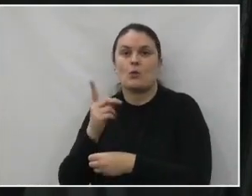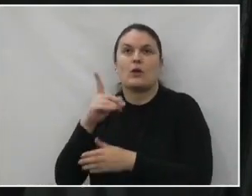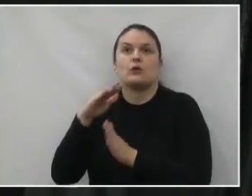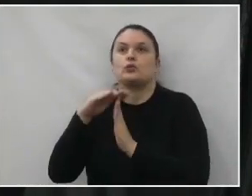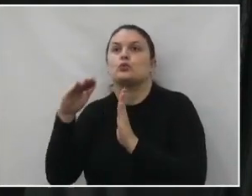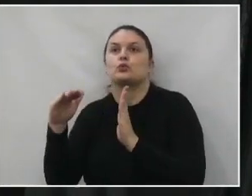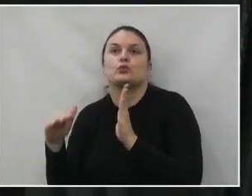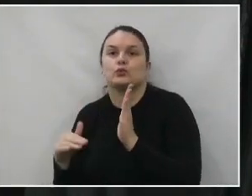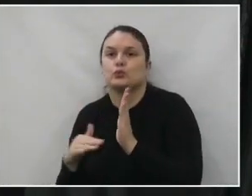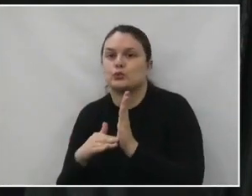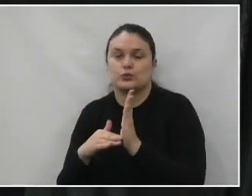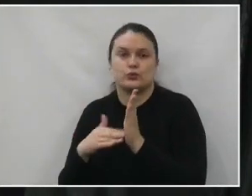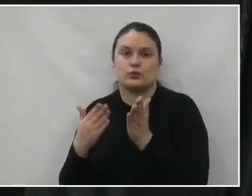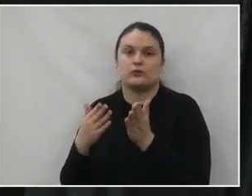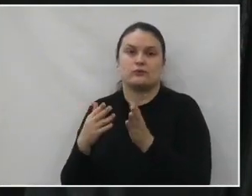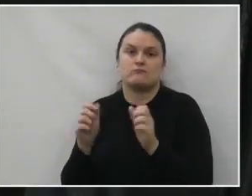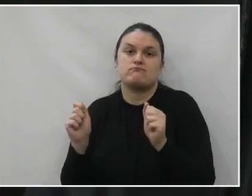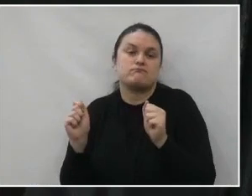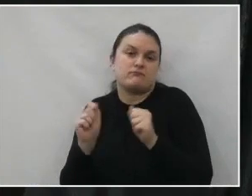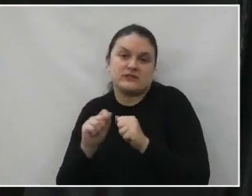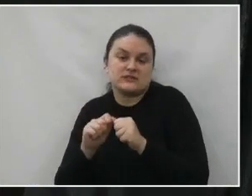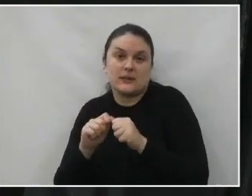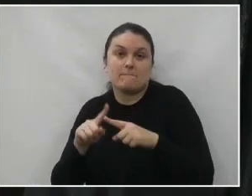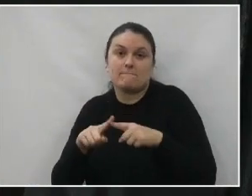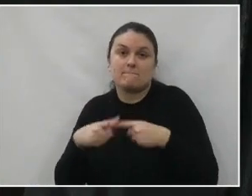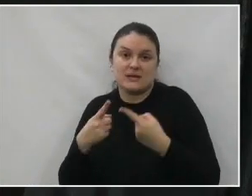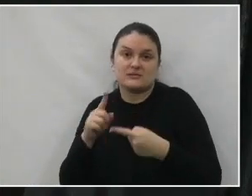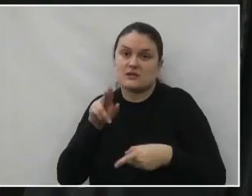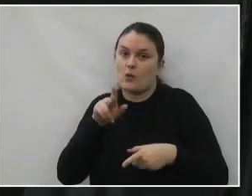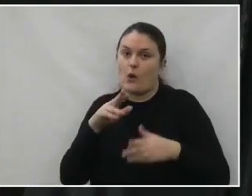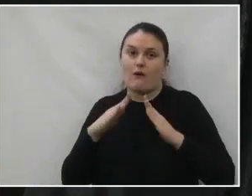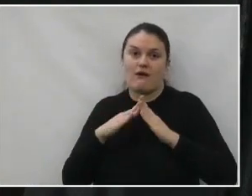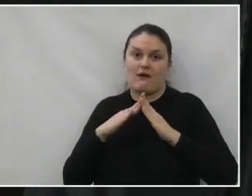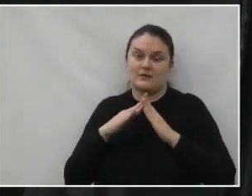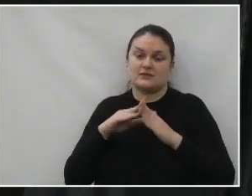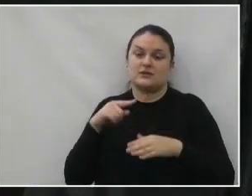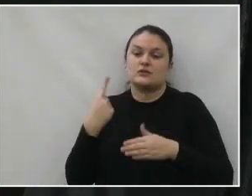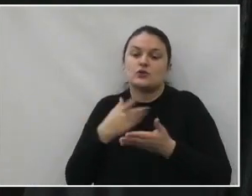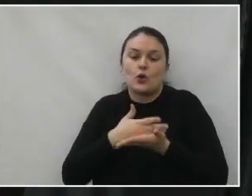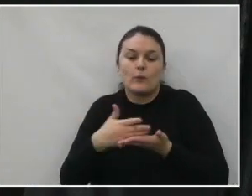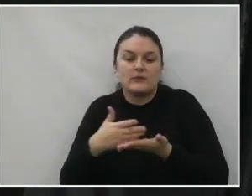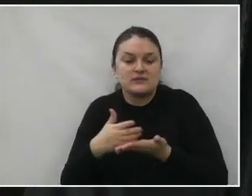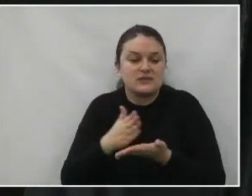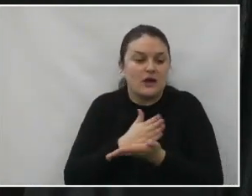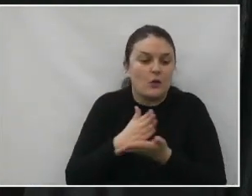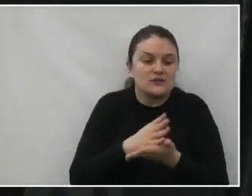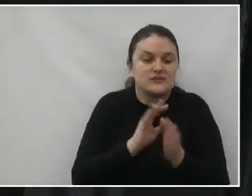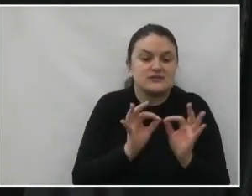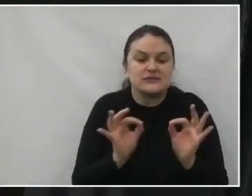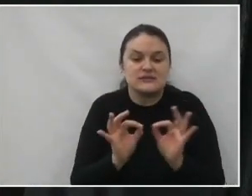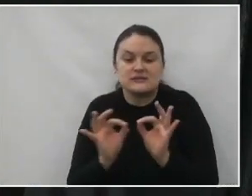tudo, certamente, que é possível, mas é como a casa da gente. A gente tem que começar por algum lugar, né?